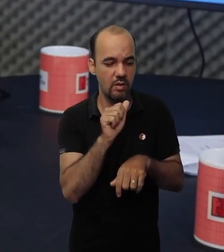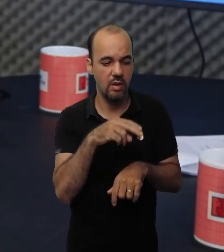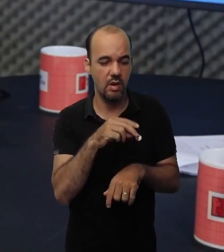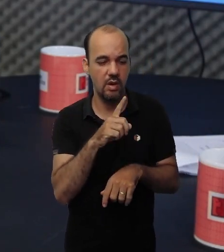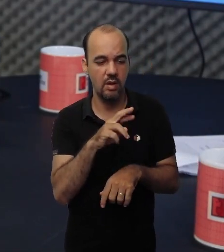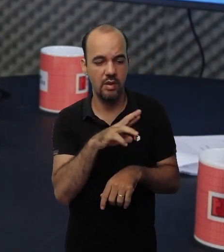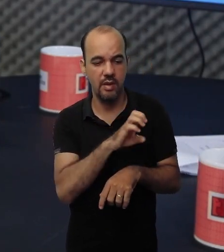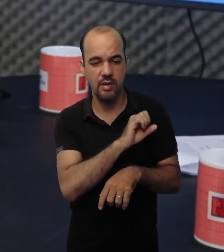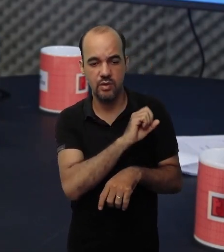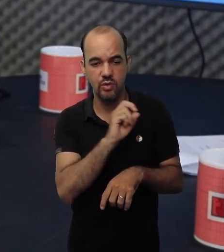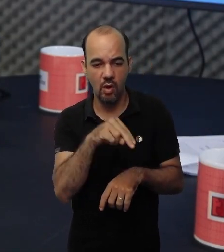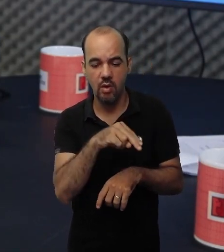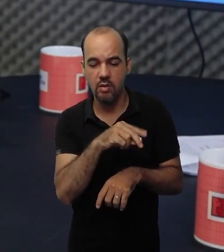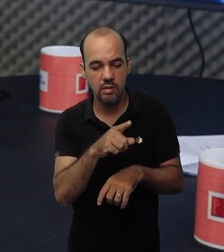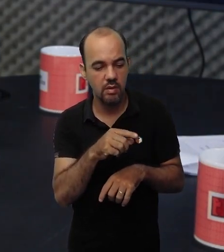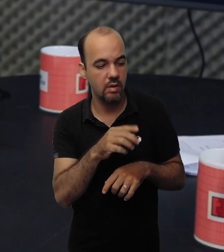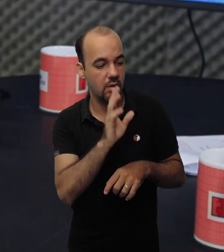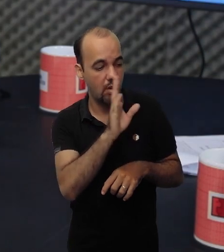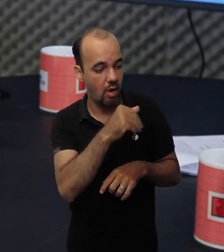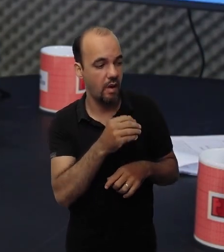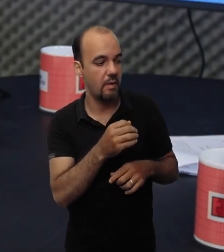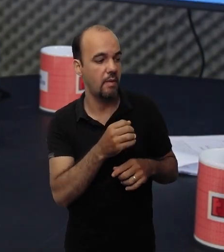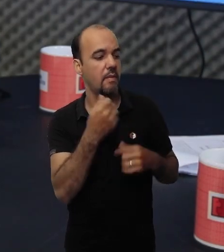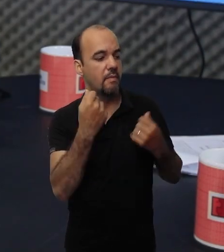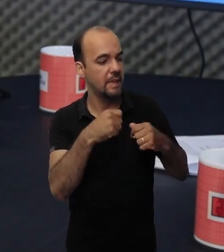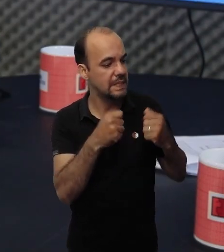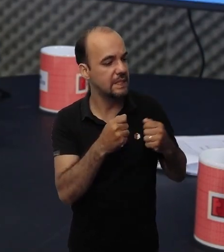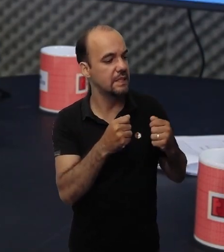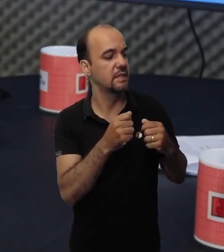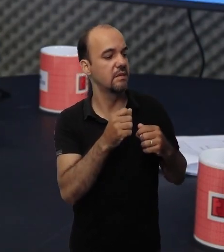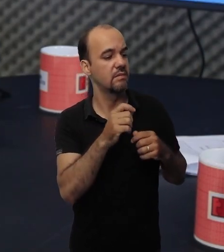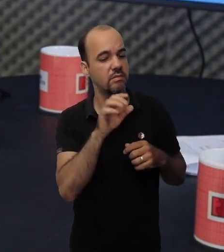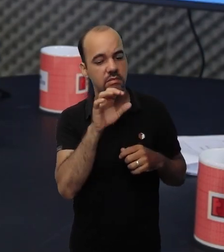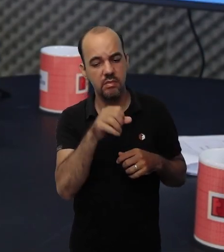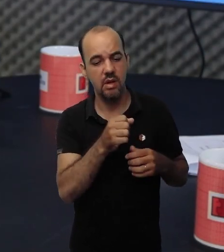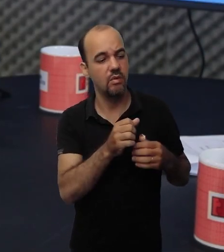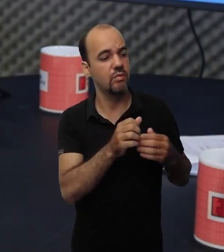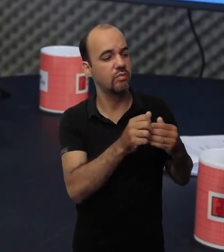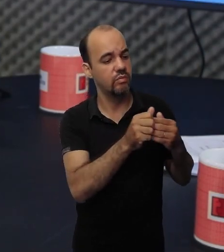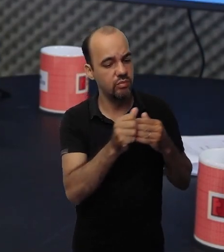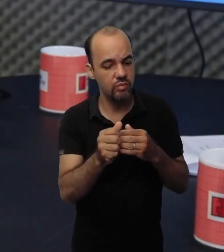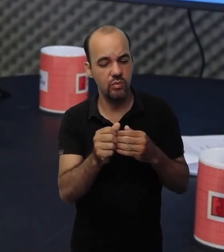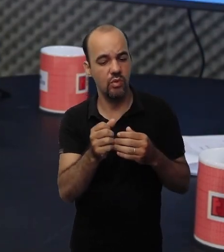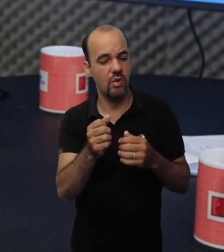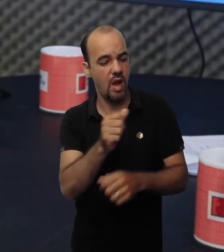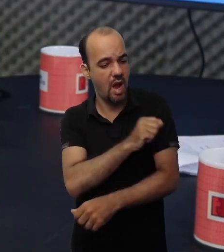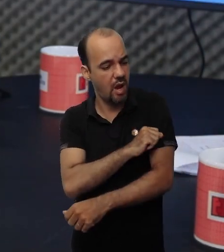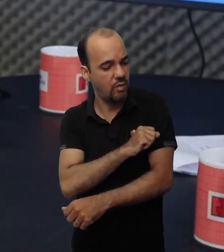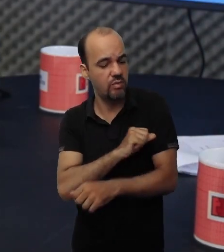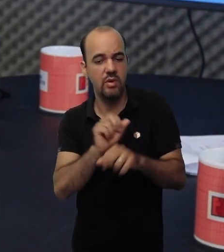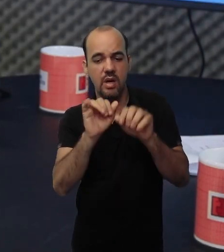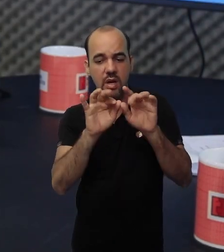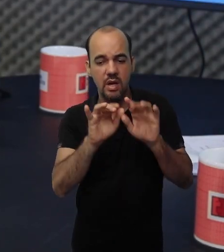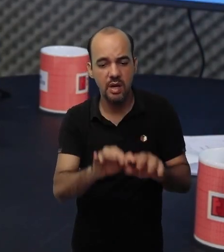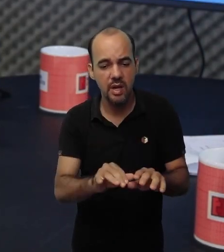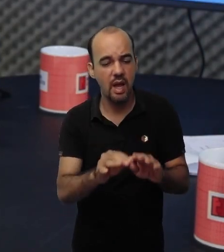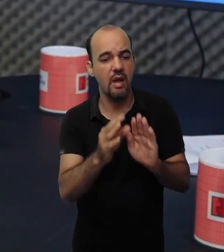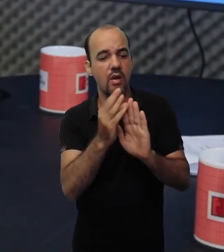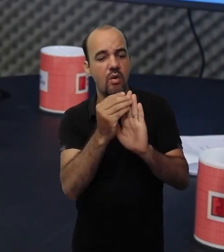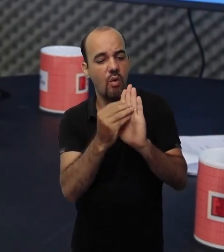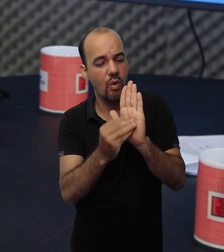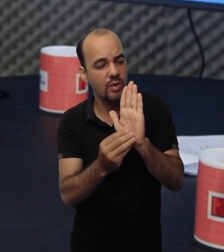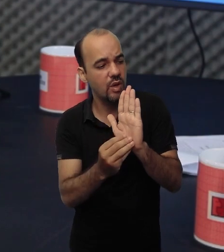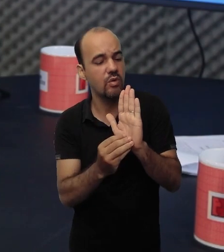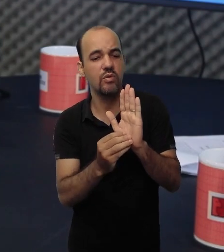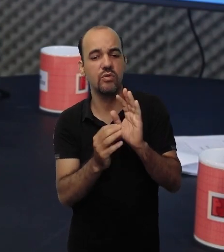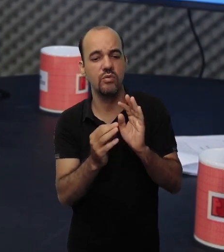gente tem que colocar esses alunos, né, para fazer conteúdo digital. A gente teve o CMA, não foi? E aí a